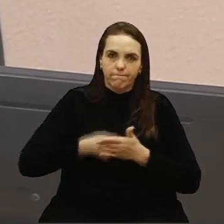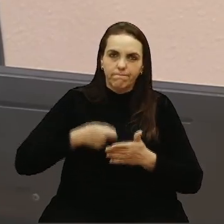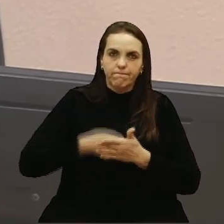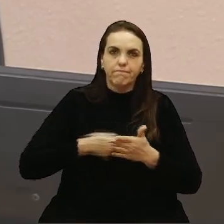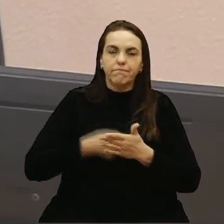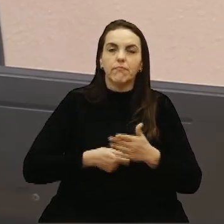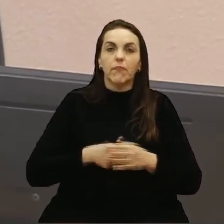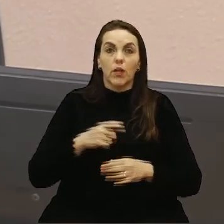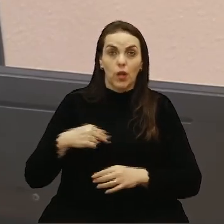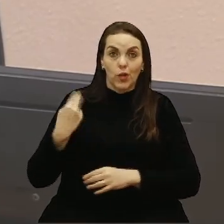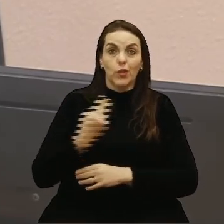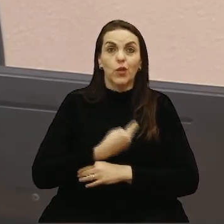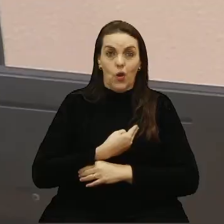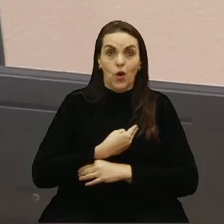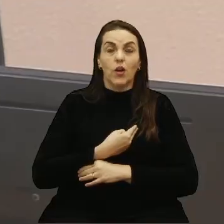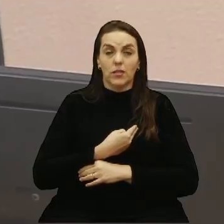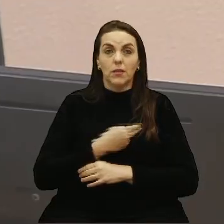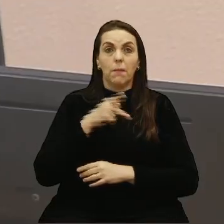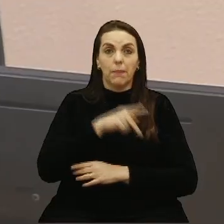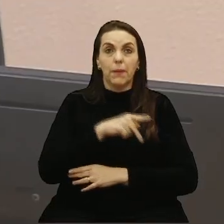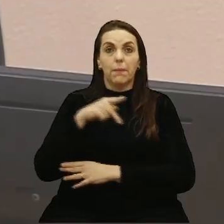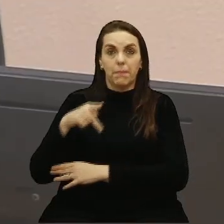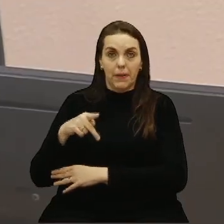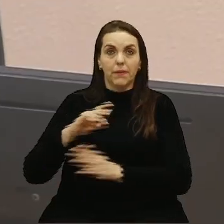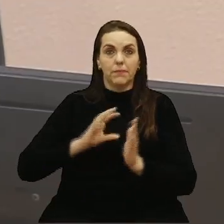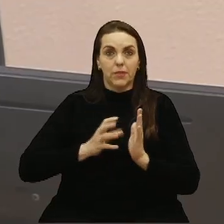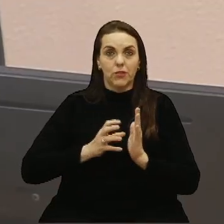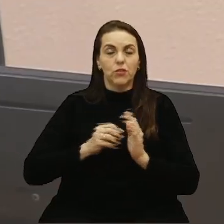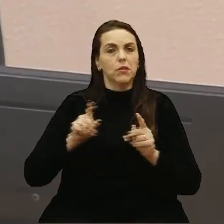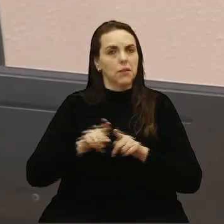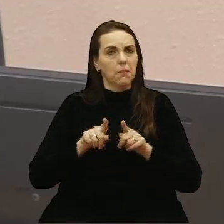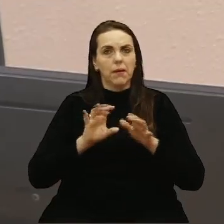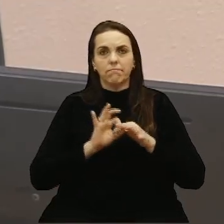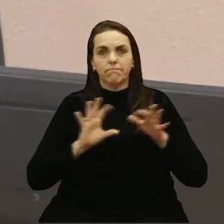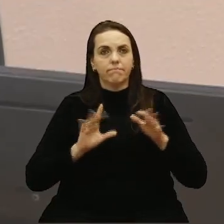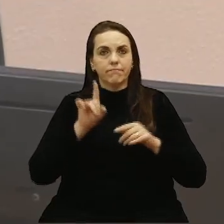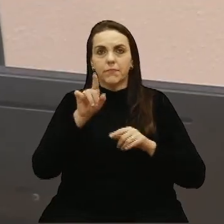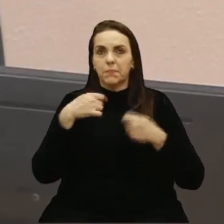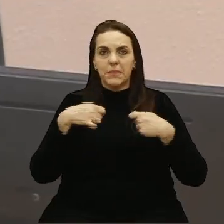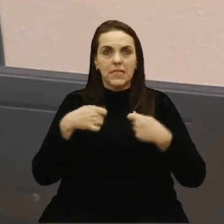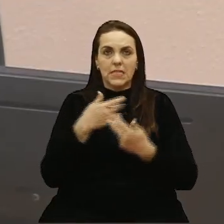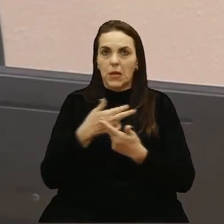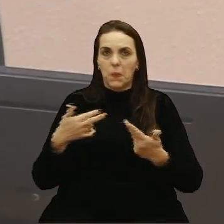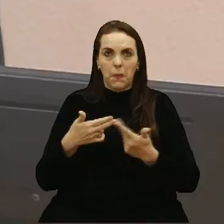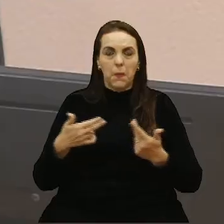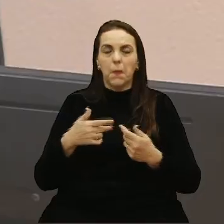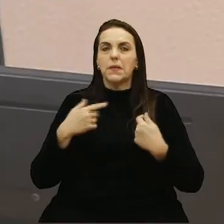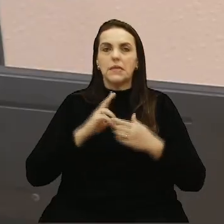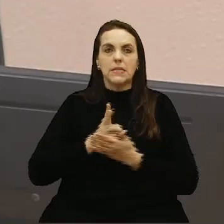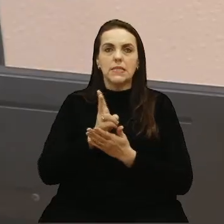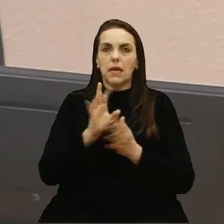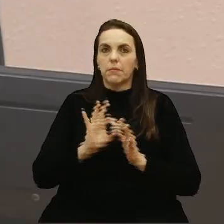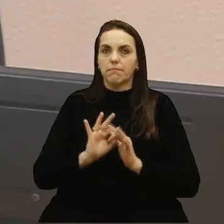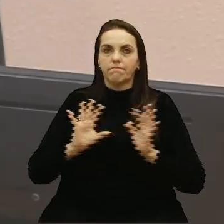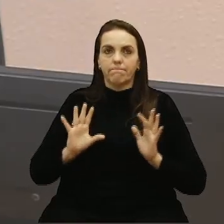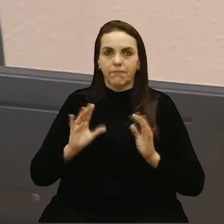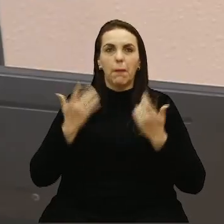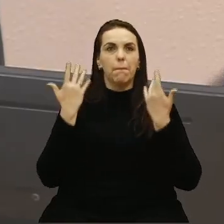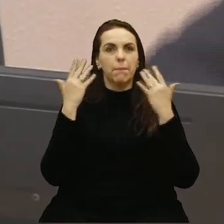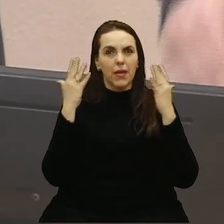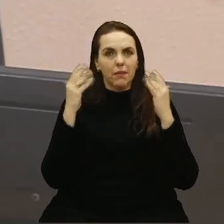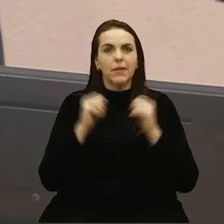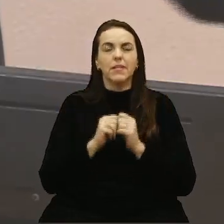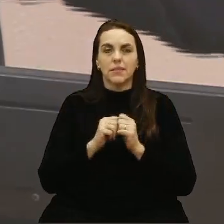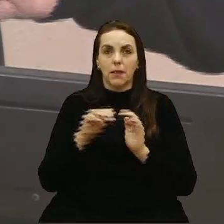E nós, do Progressistas, nos colocamos também à disposição do senhor, o que o senhor precisar. Nós estamos sempre à disposição. Parabéns tanto